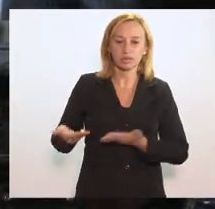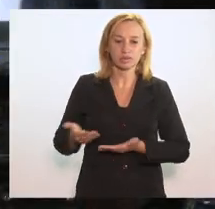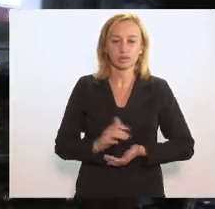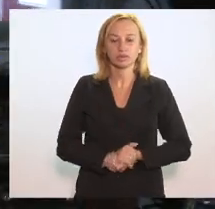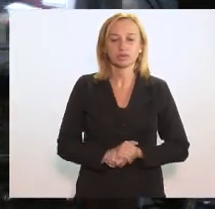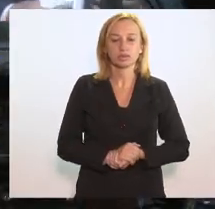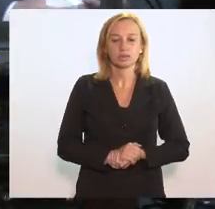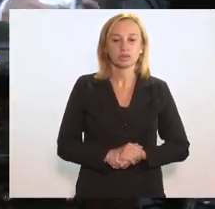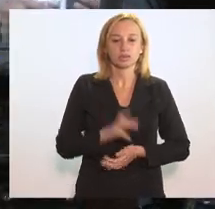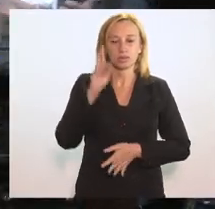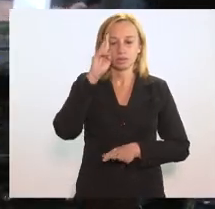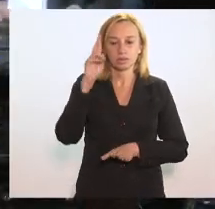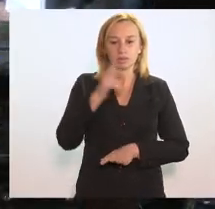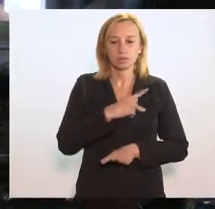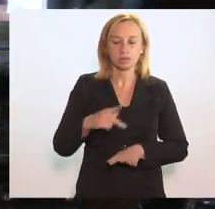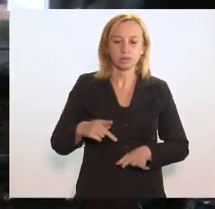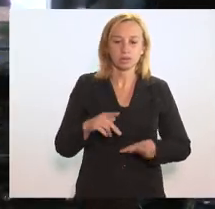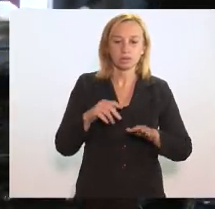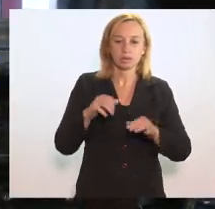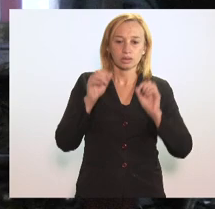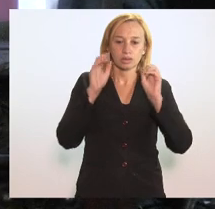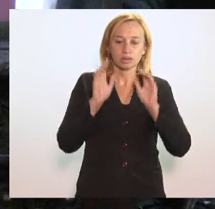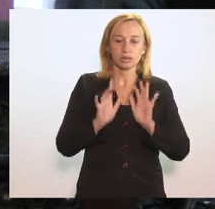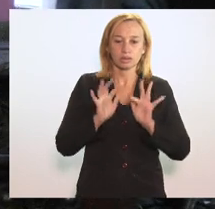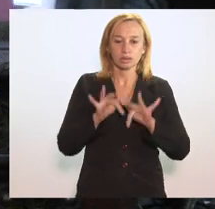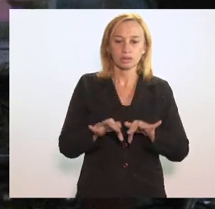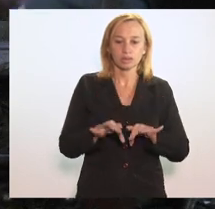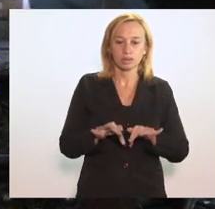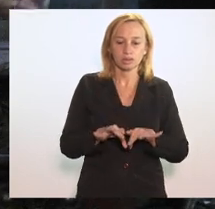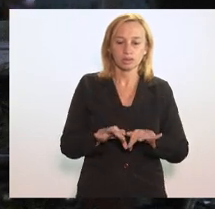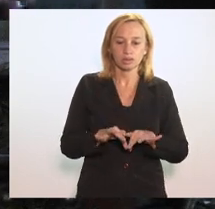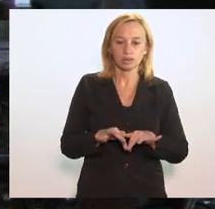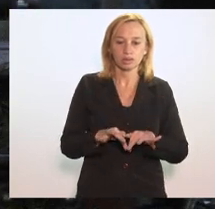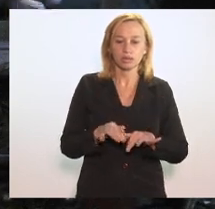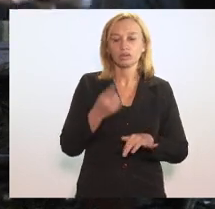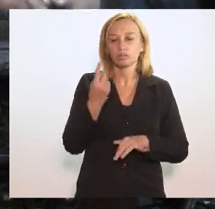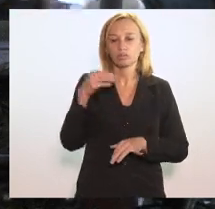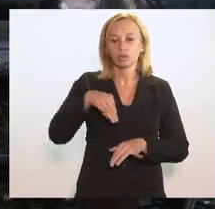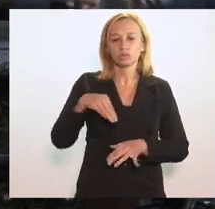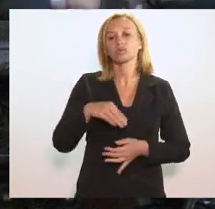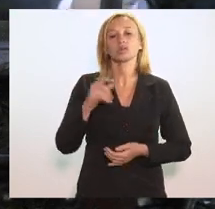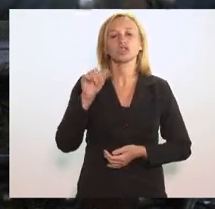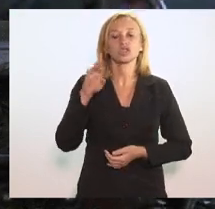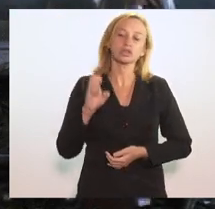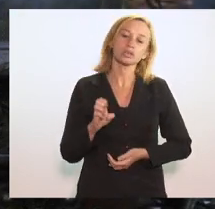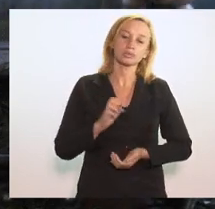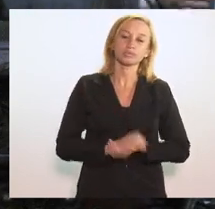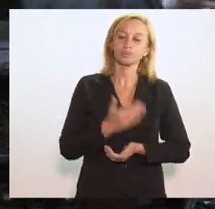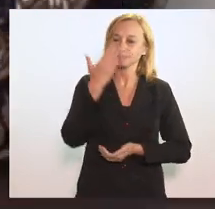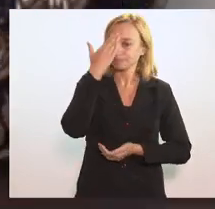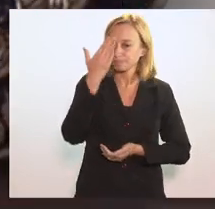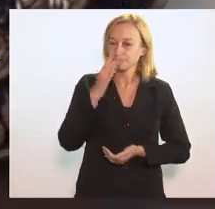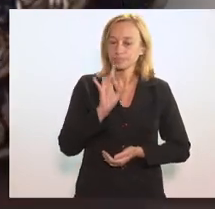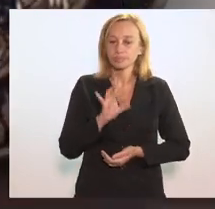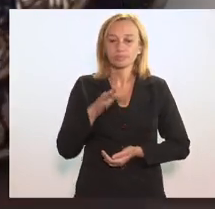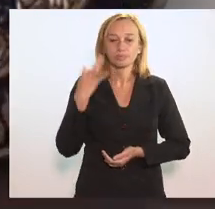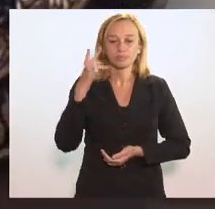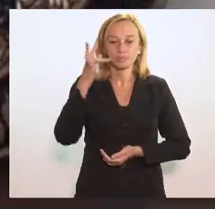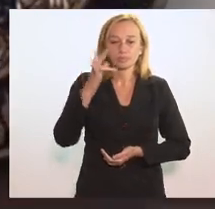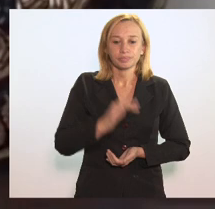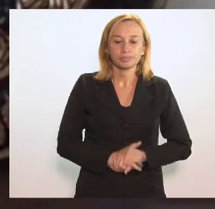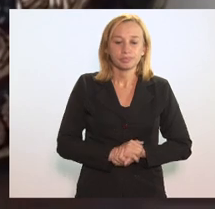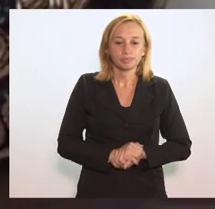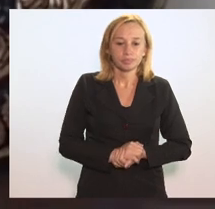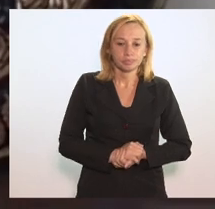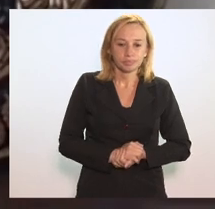a tratar na primeira sessão extraordinária. Alexandre Knoploch, um minuto, Alexandre. Obrigado. Eu vou ser breve.